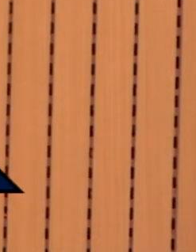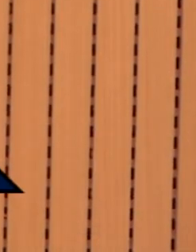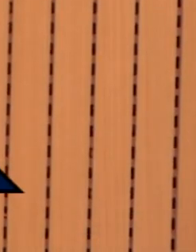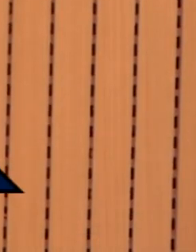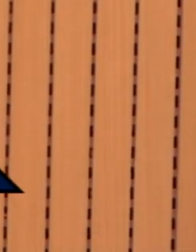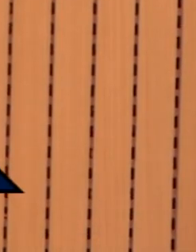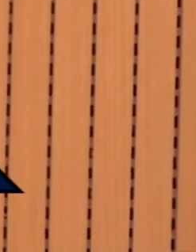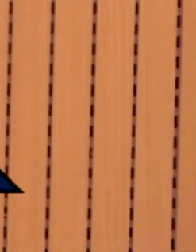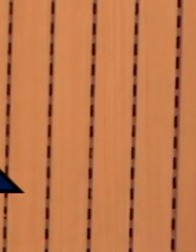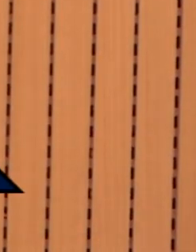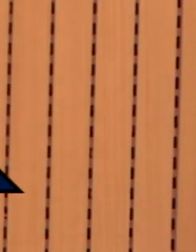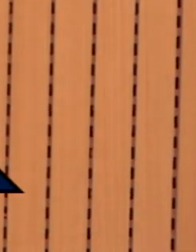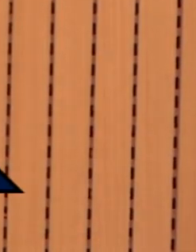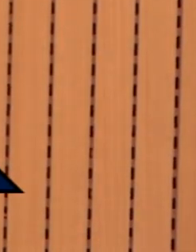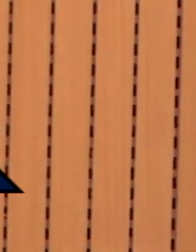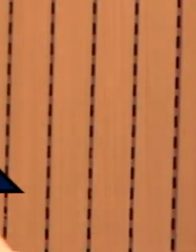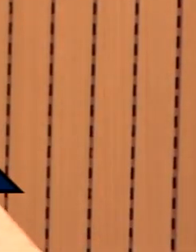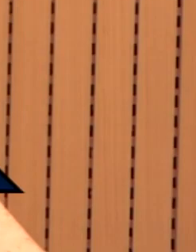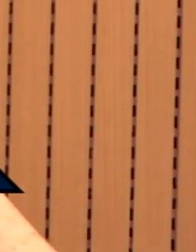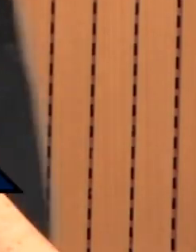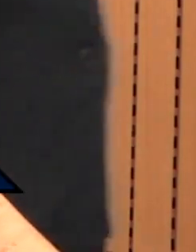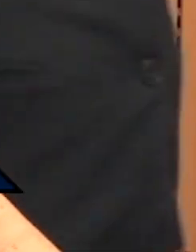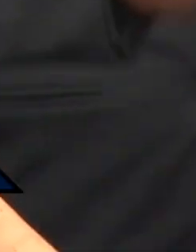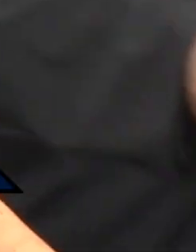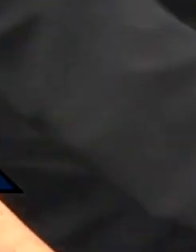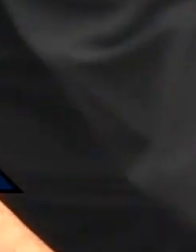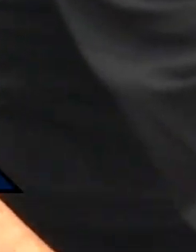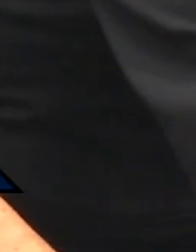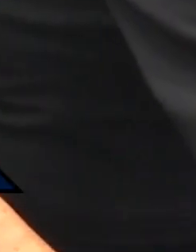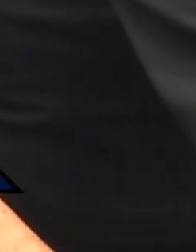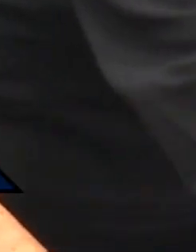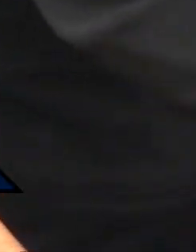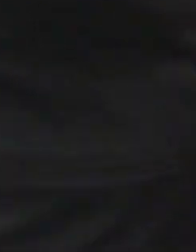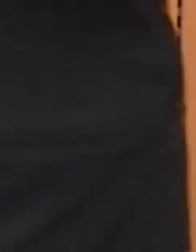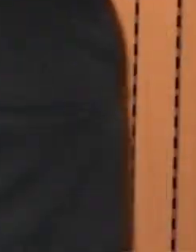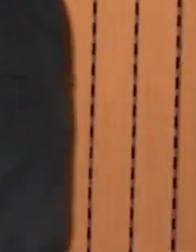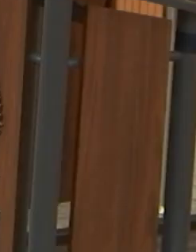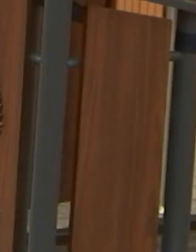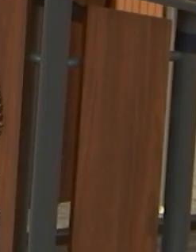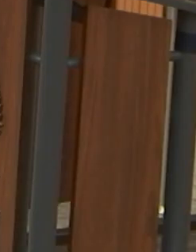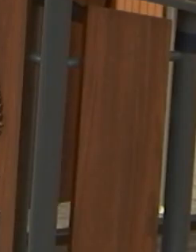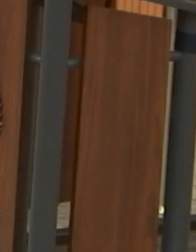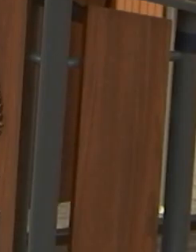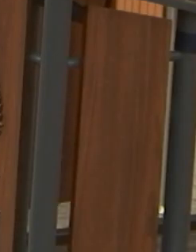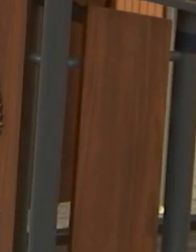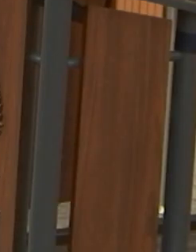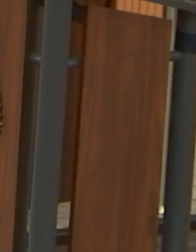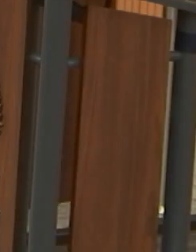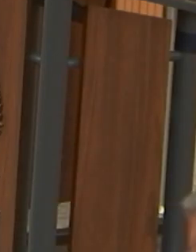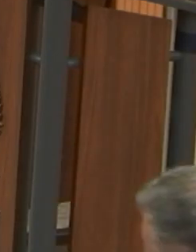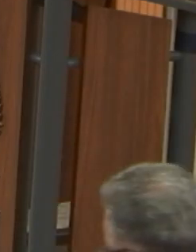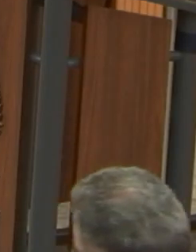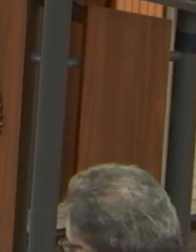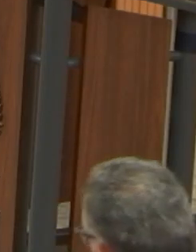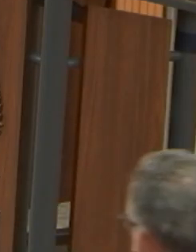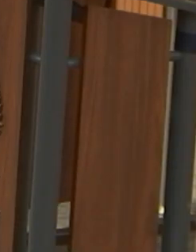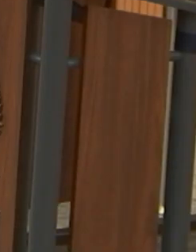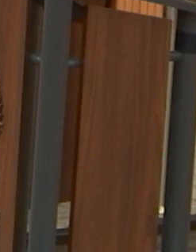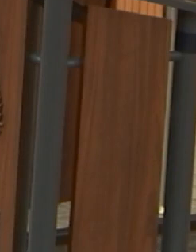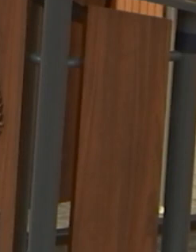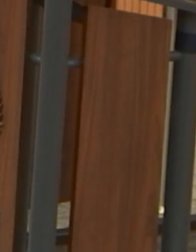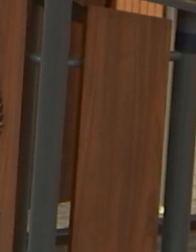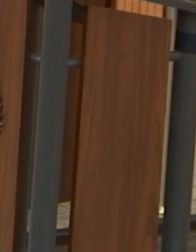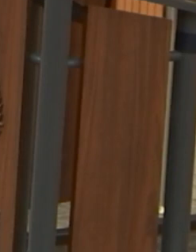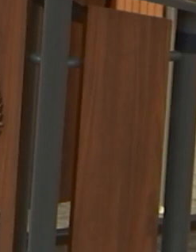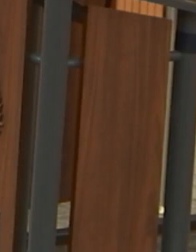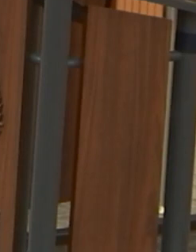assento aqui. A comissão hoje tem 3 itens a serem tratados. Boa tarde,